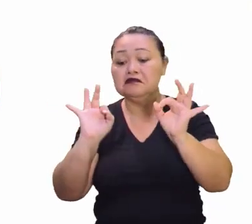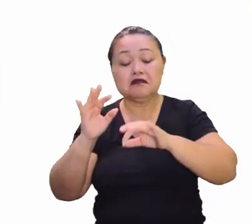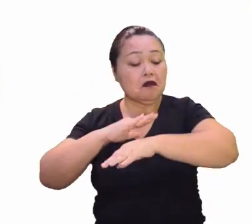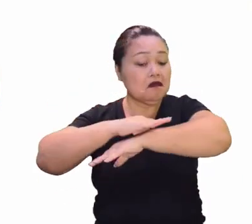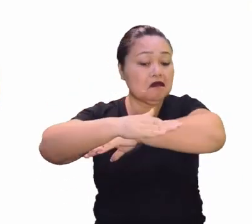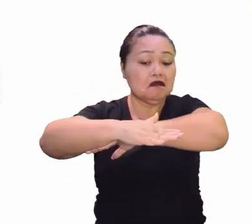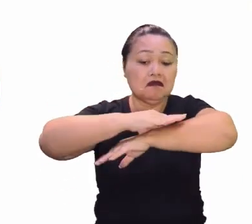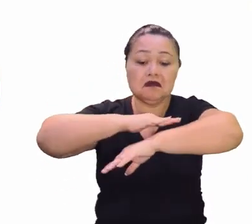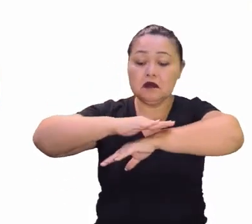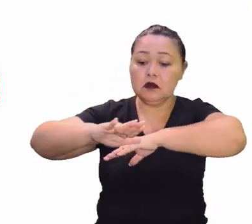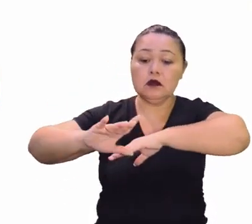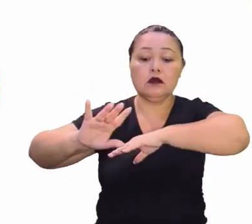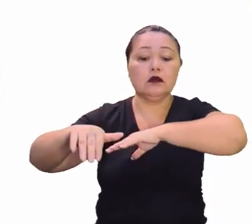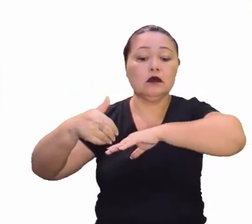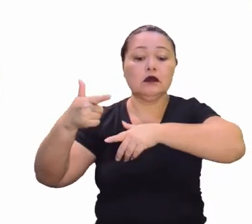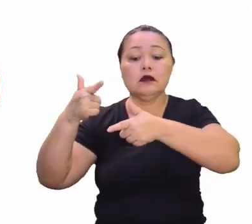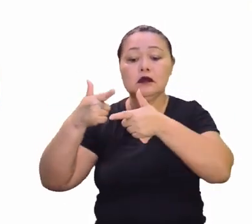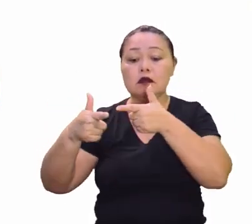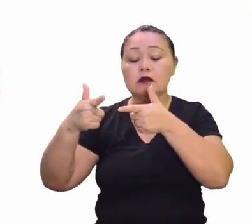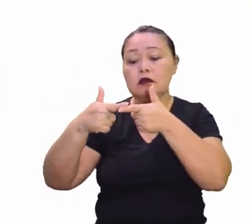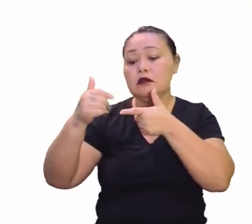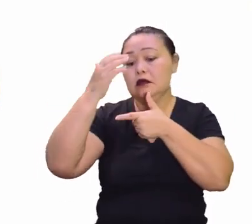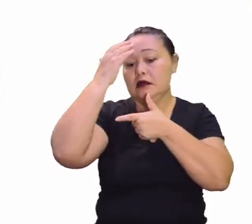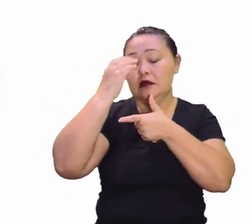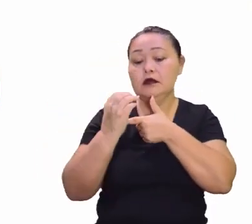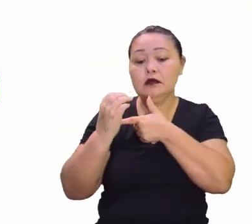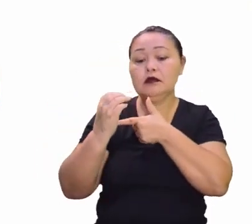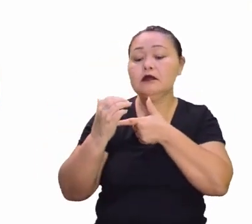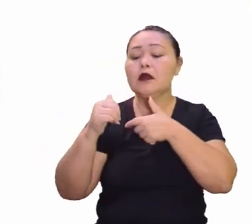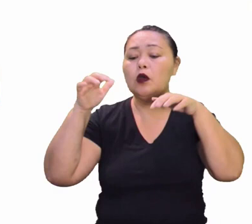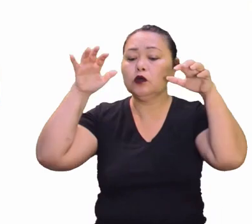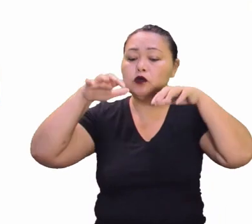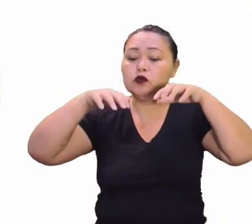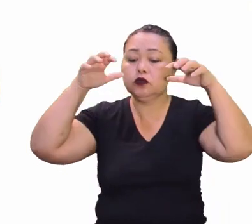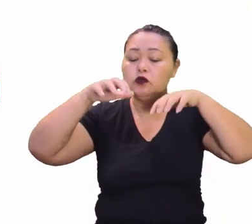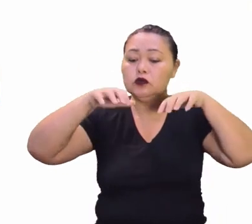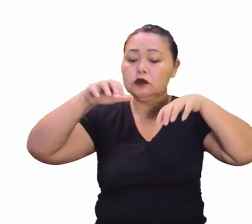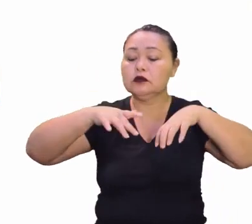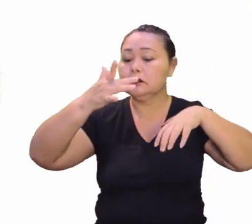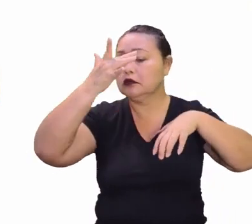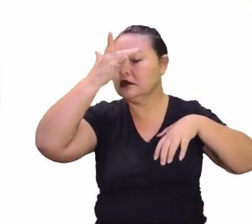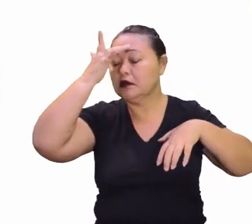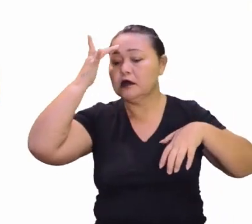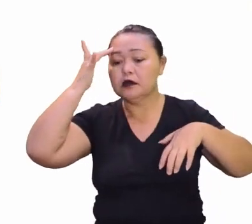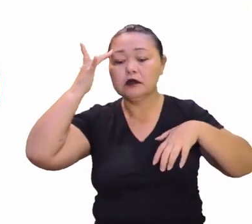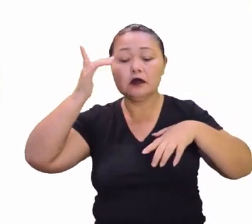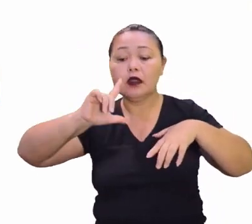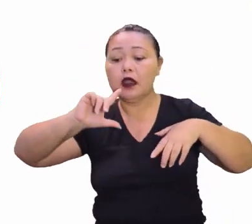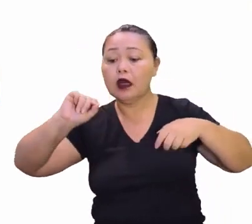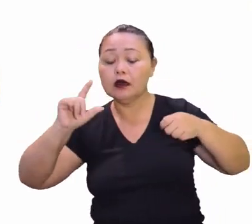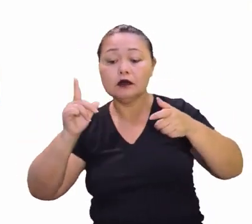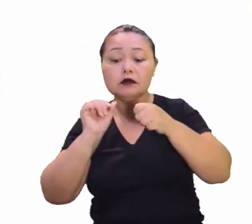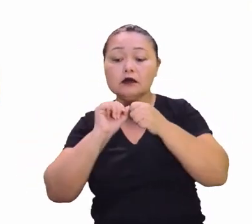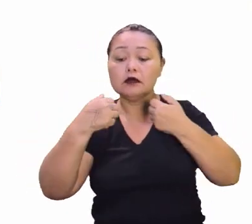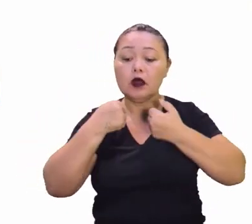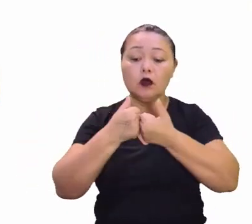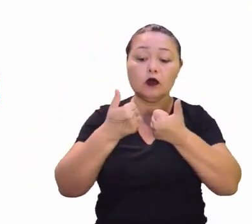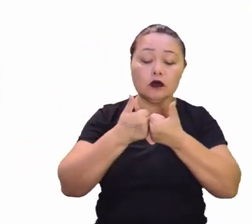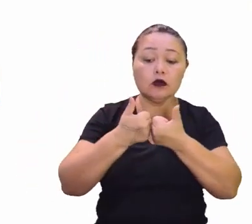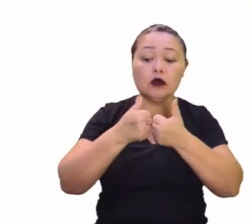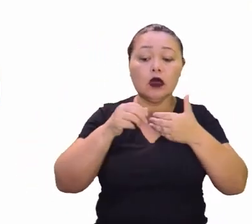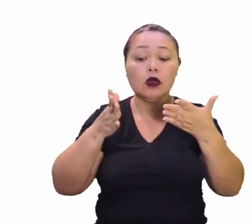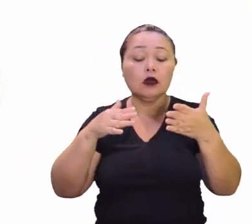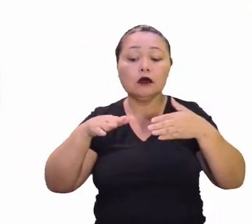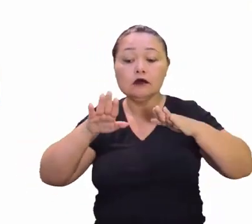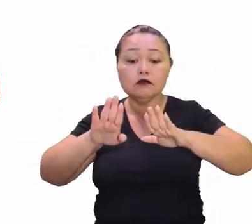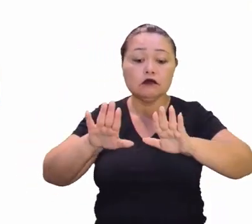ainda asfaltada, era um problema sério. Às vezes estava chovendo, Rogério, o pessoal tinha que sair de dentro do ônibus, Rogério. Eles mesmos tinham que empurrar,